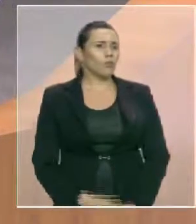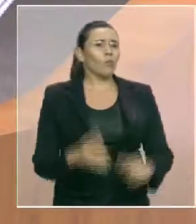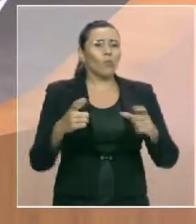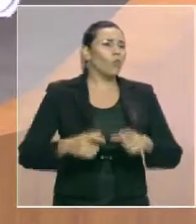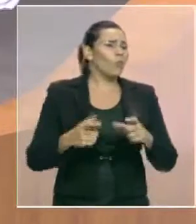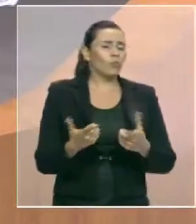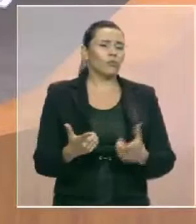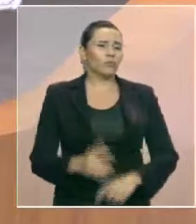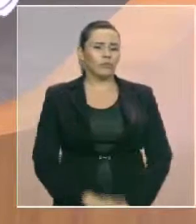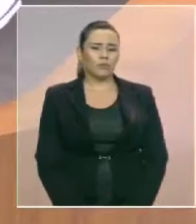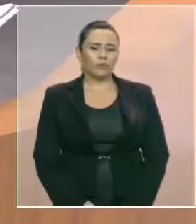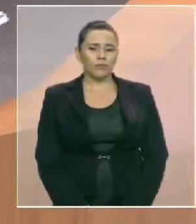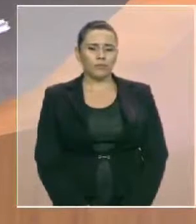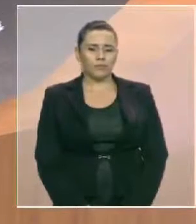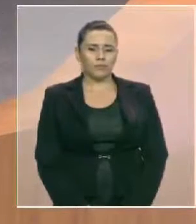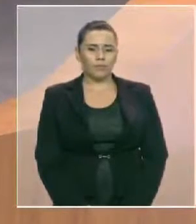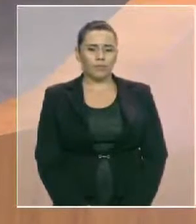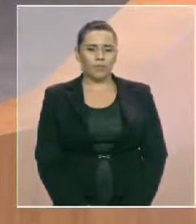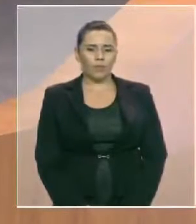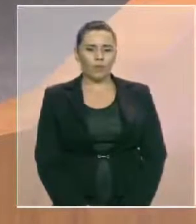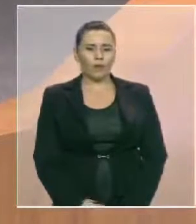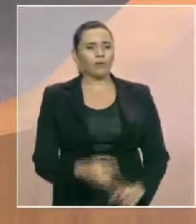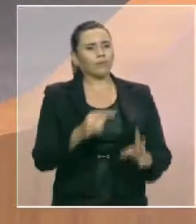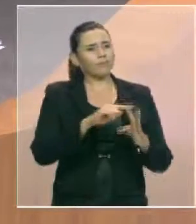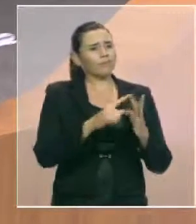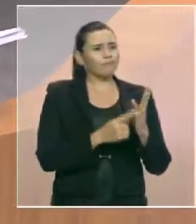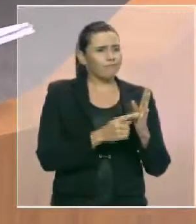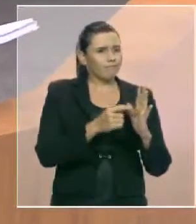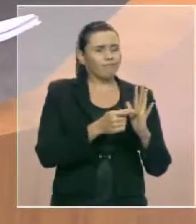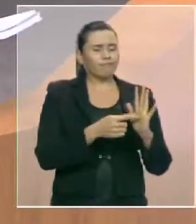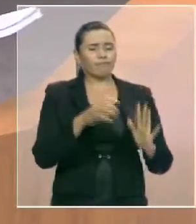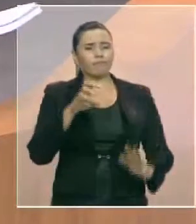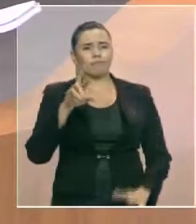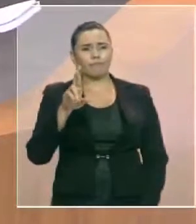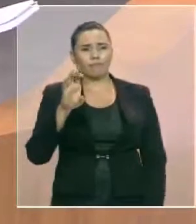O que quer dizer outras receitas de capital?